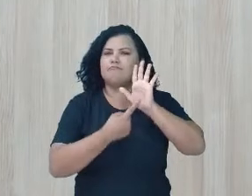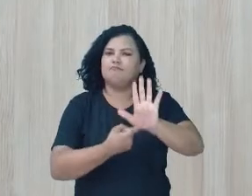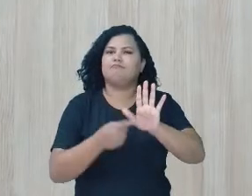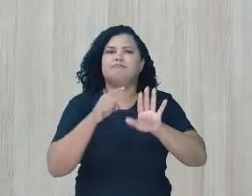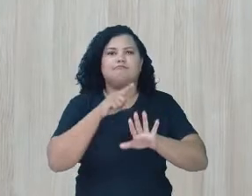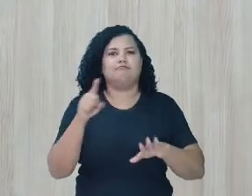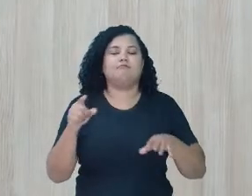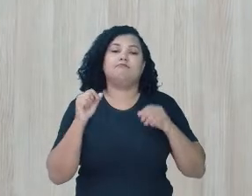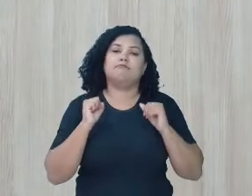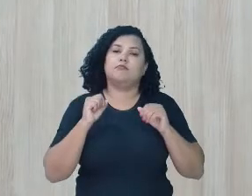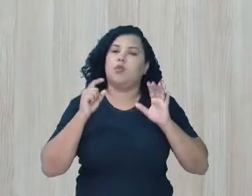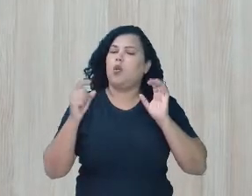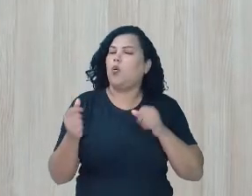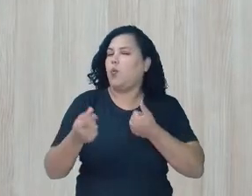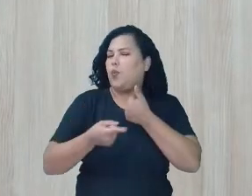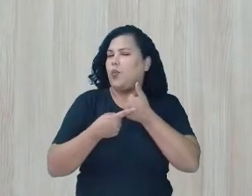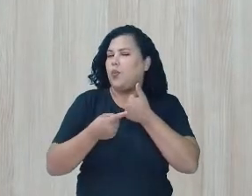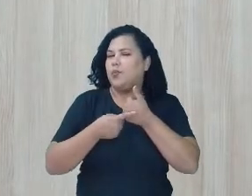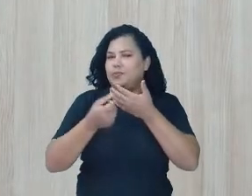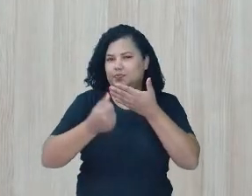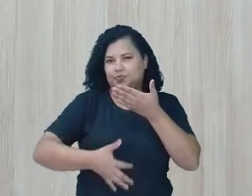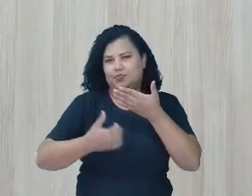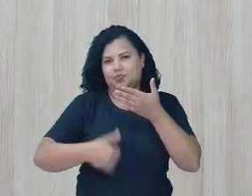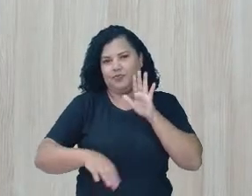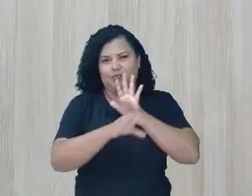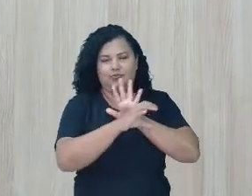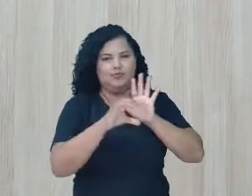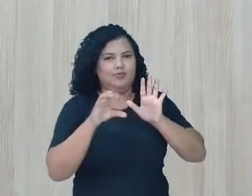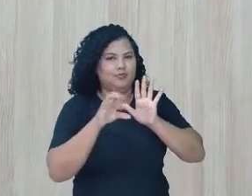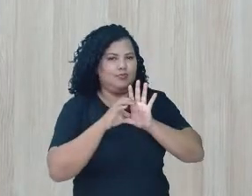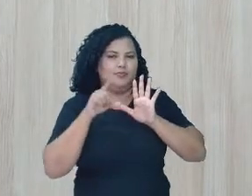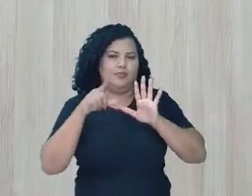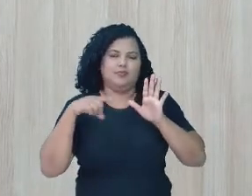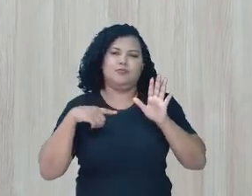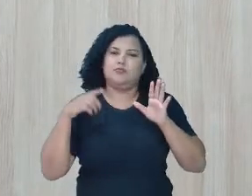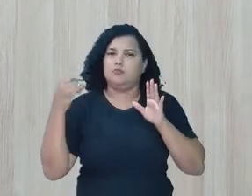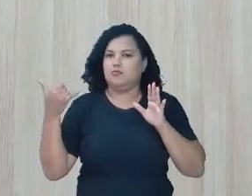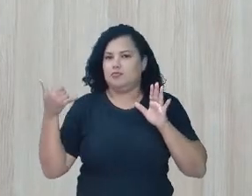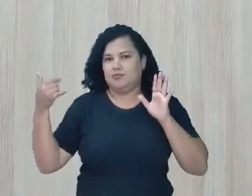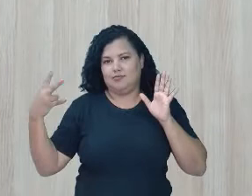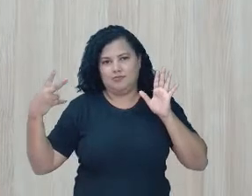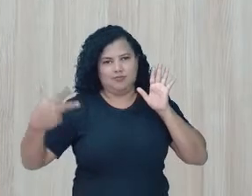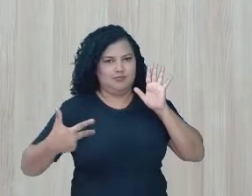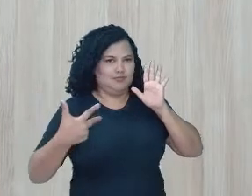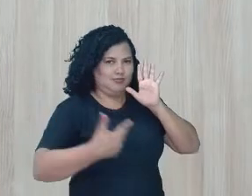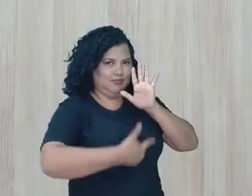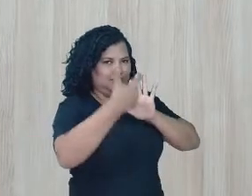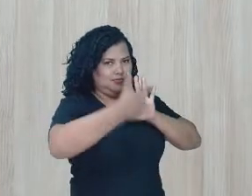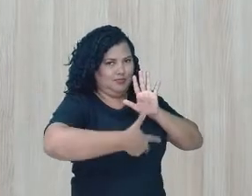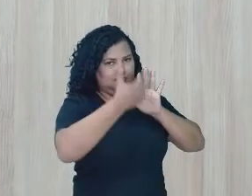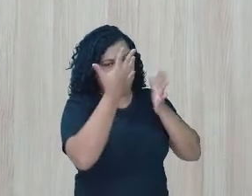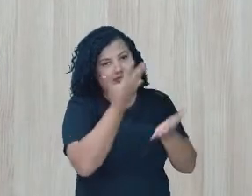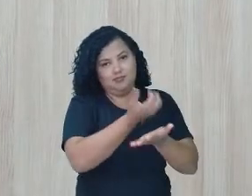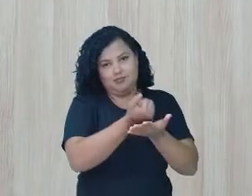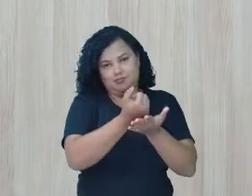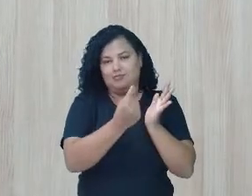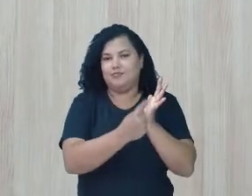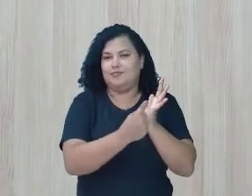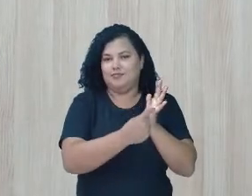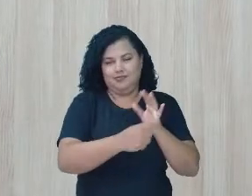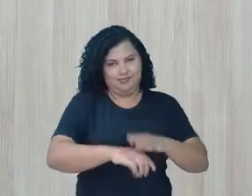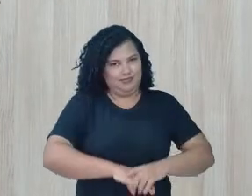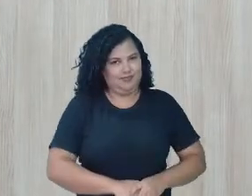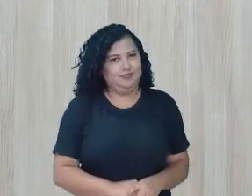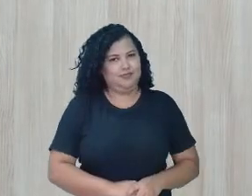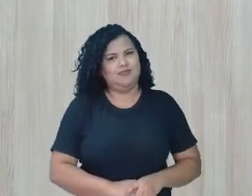você curta e comente. Aí, os QR Codes estão na tela para você apontar a câmera do seu celular e fazer o download do nosso